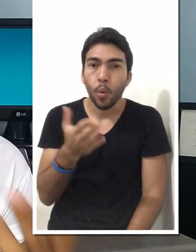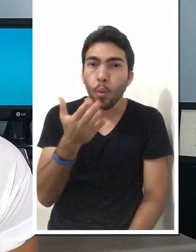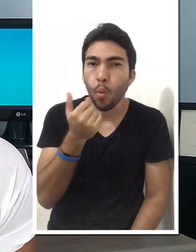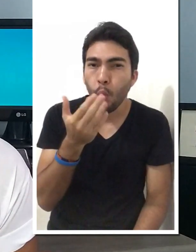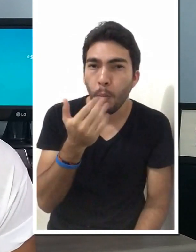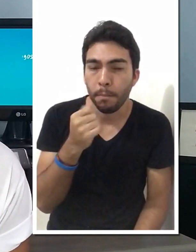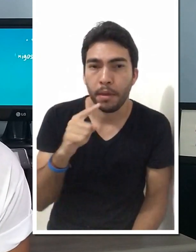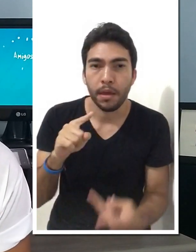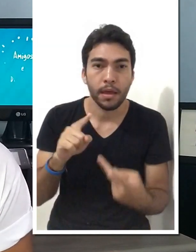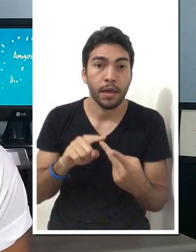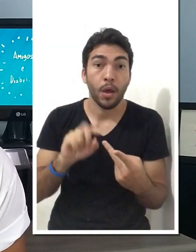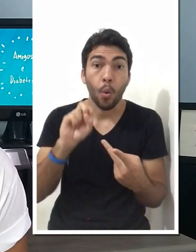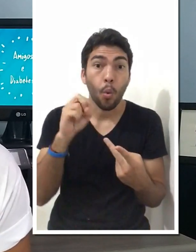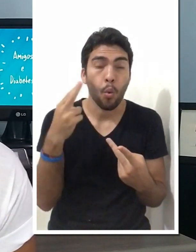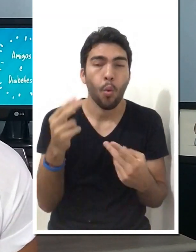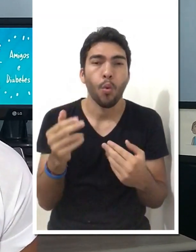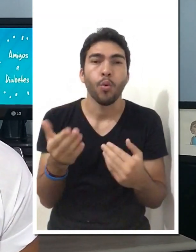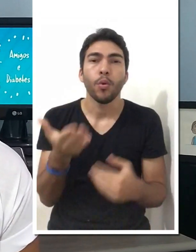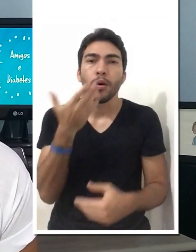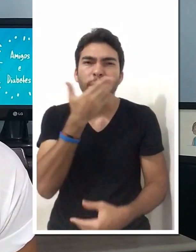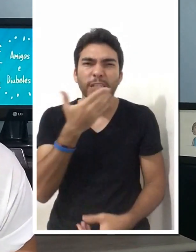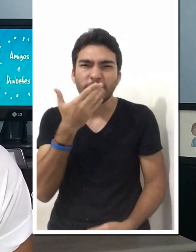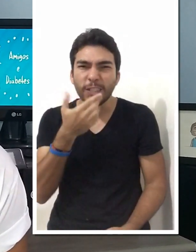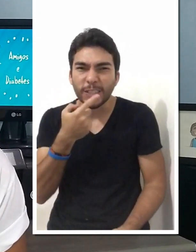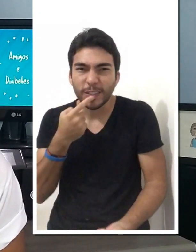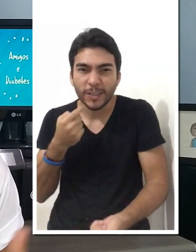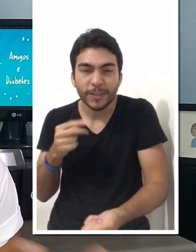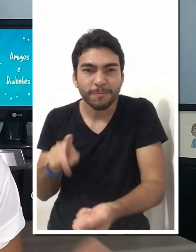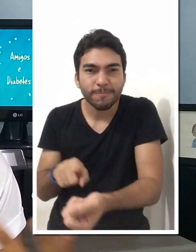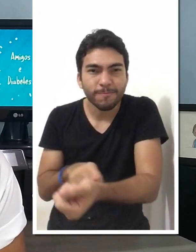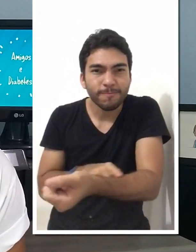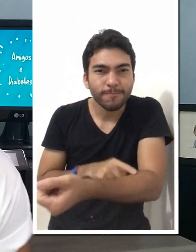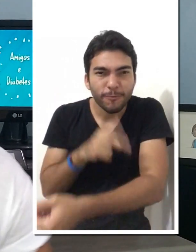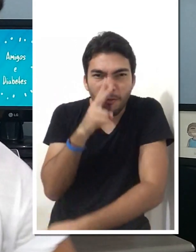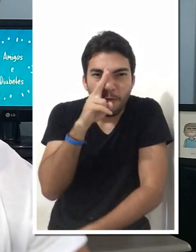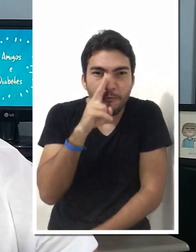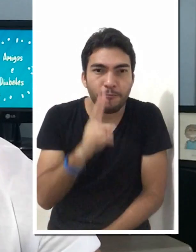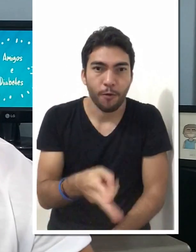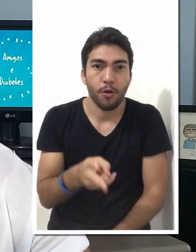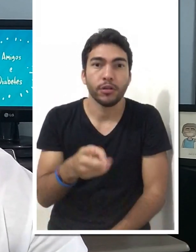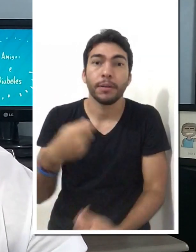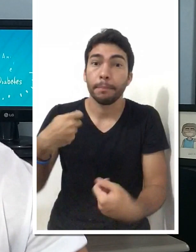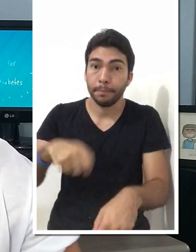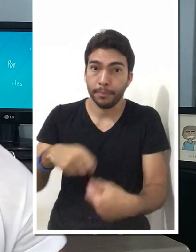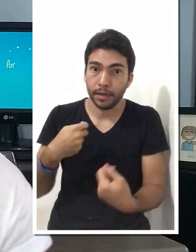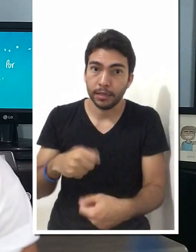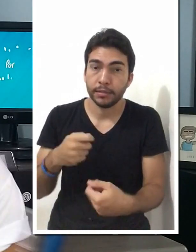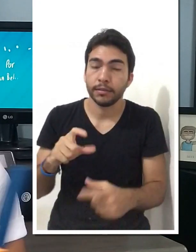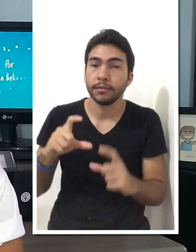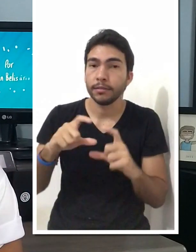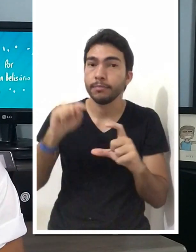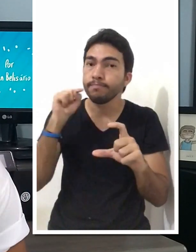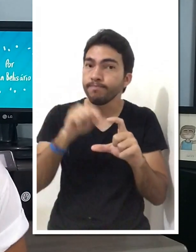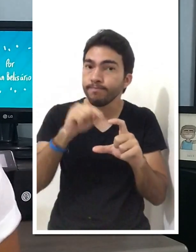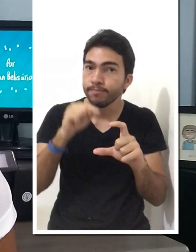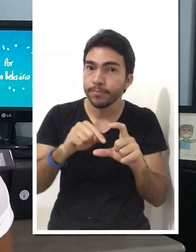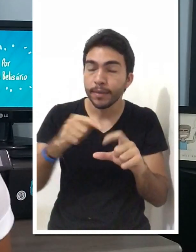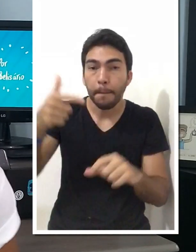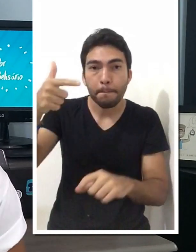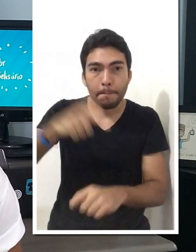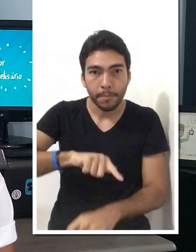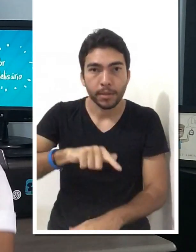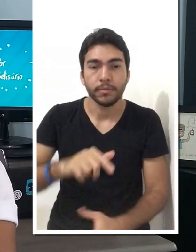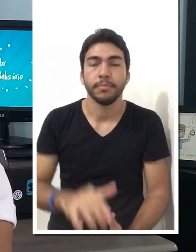A diferença, né, desses tipos de tratamento, basicamente, vamos lá. A seringa, ela é mais